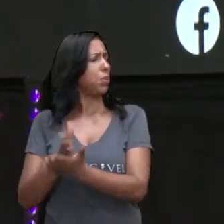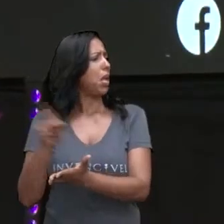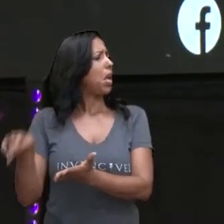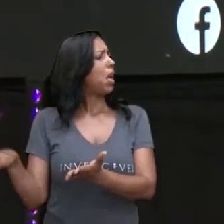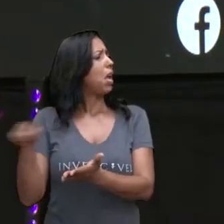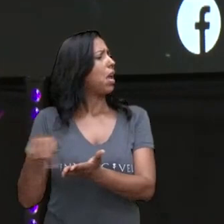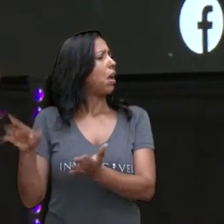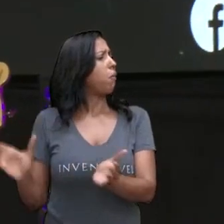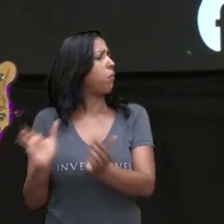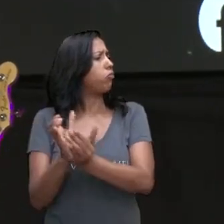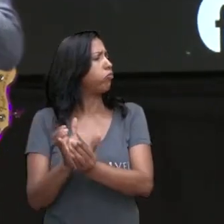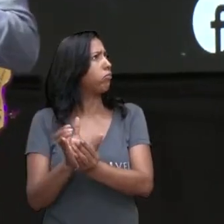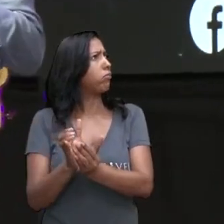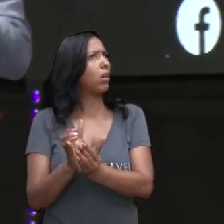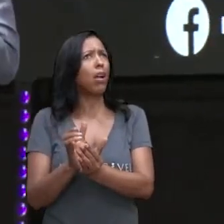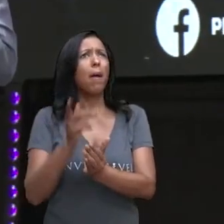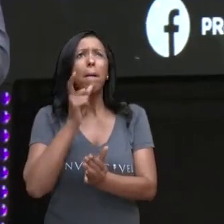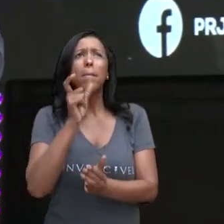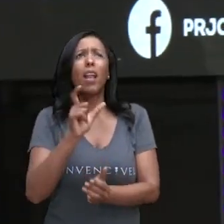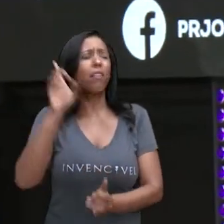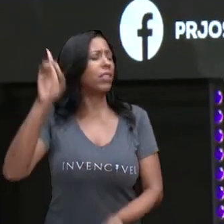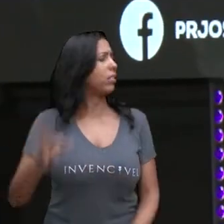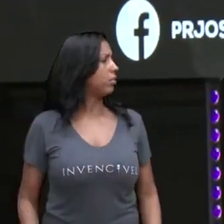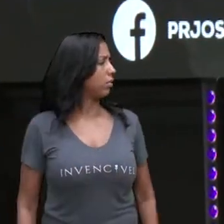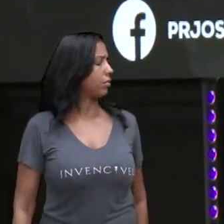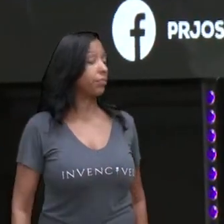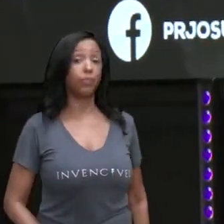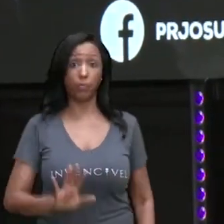enorme, alguém projeta isso, quem é?